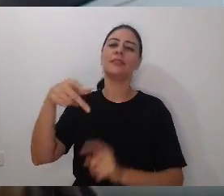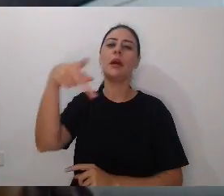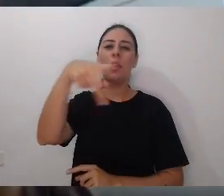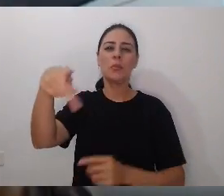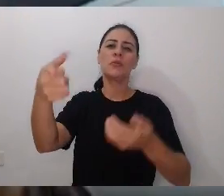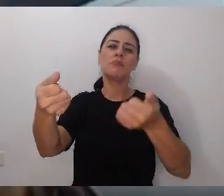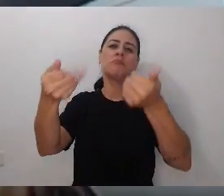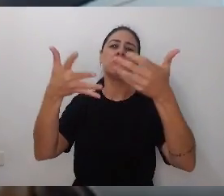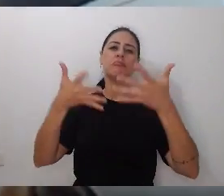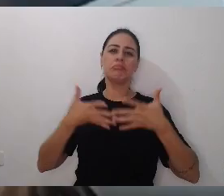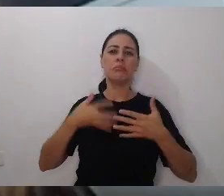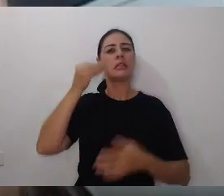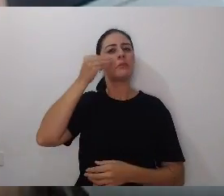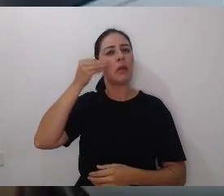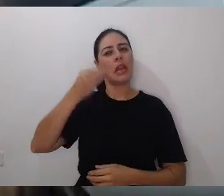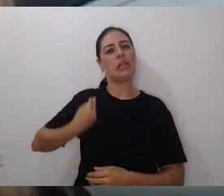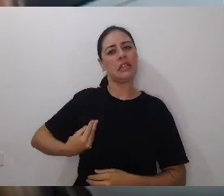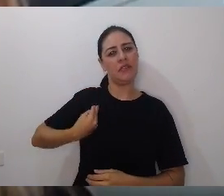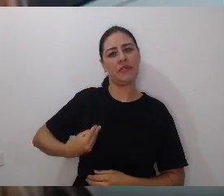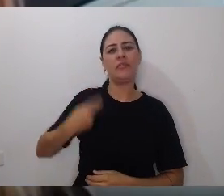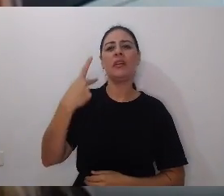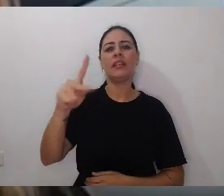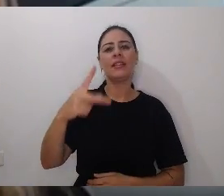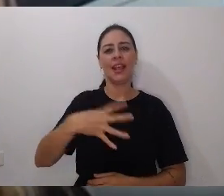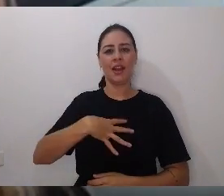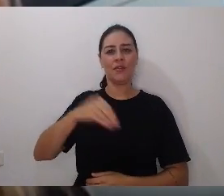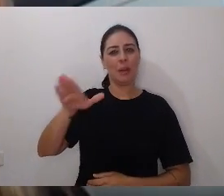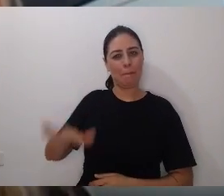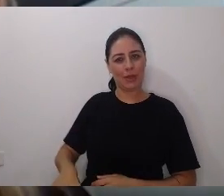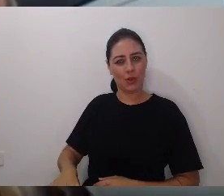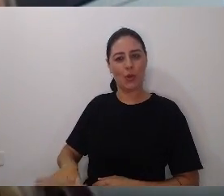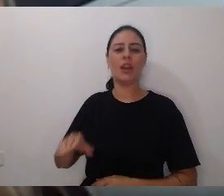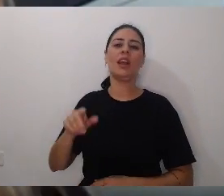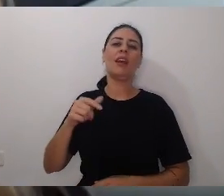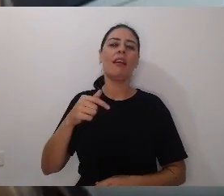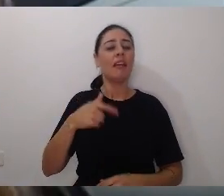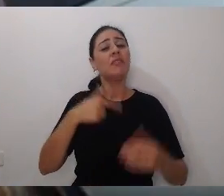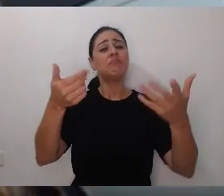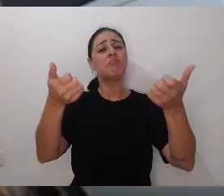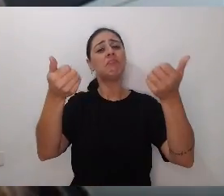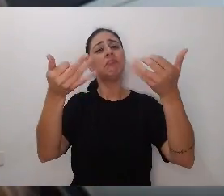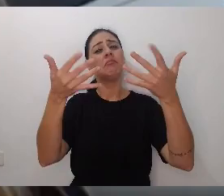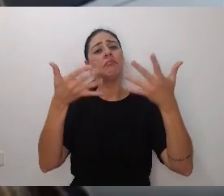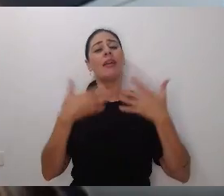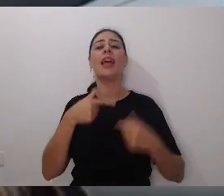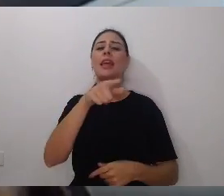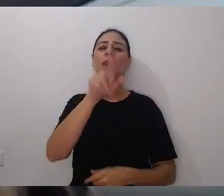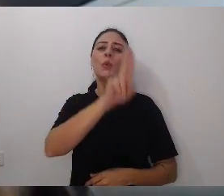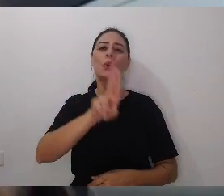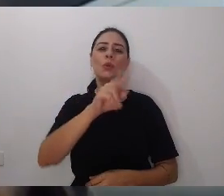no geral. E uma coisa que eu lembrei enquanto você falou, foi uma vez eu estava numa palestra de um